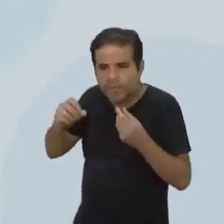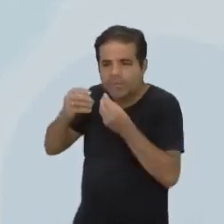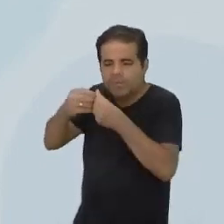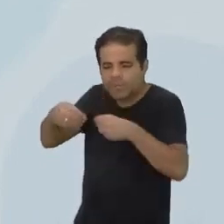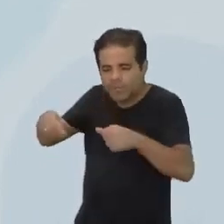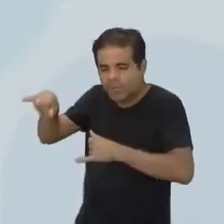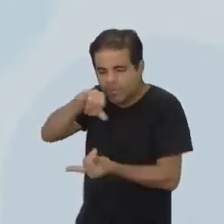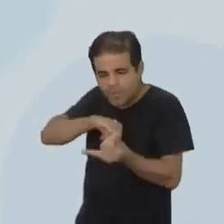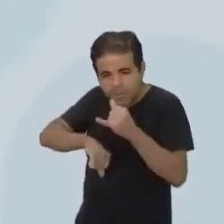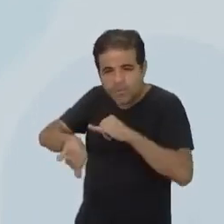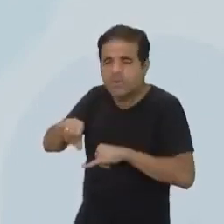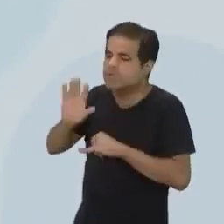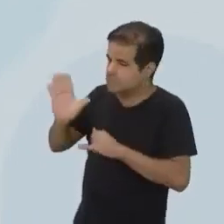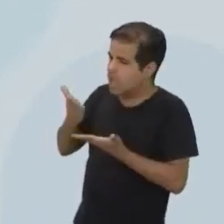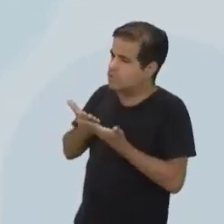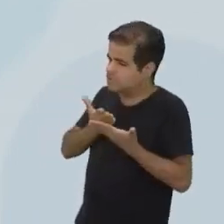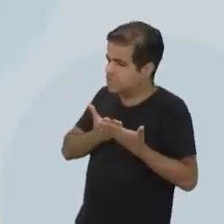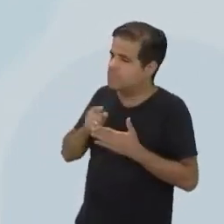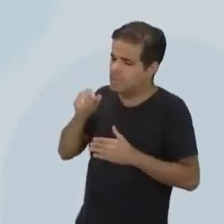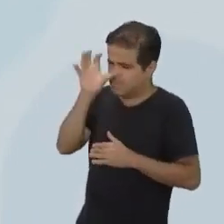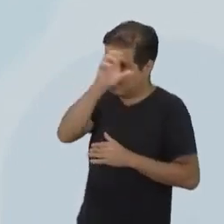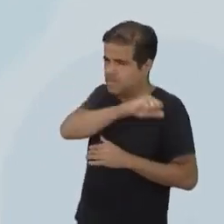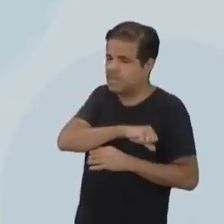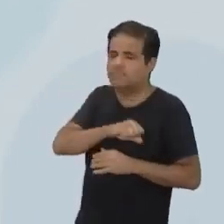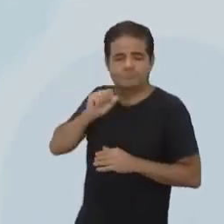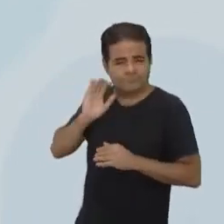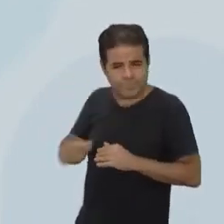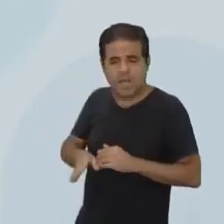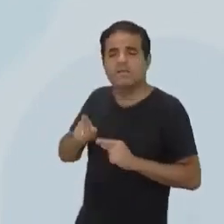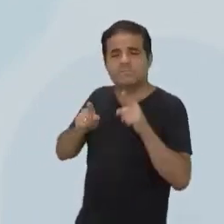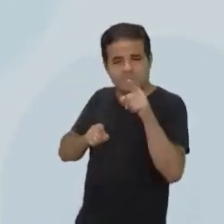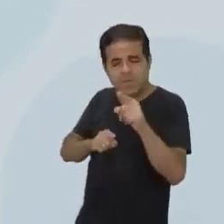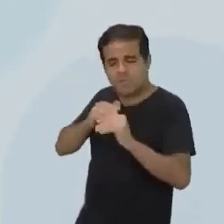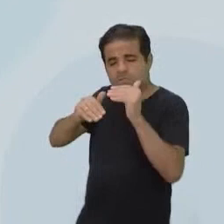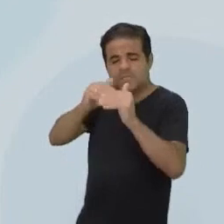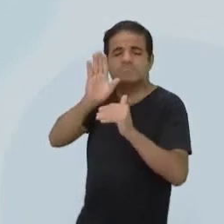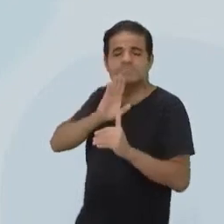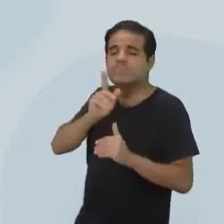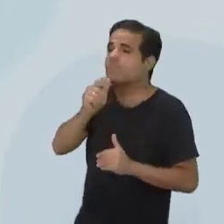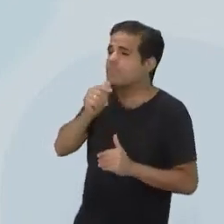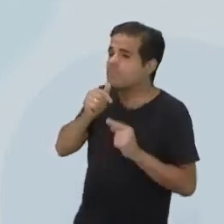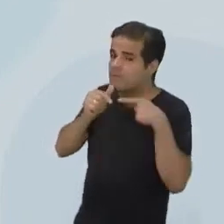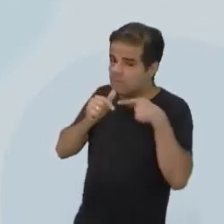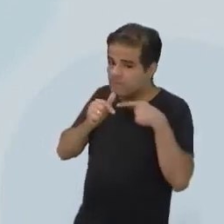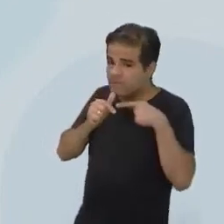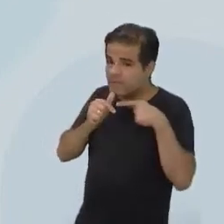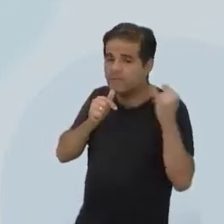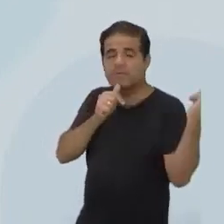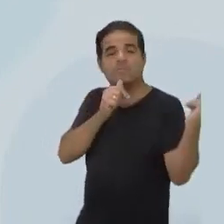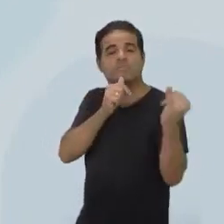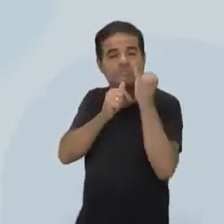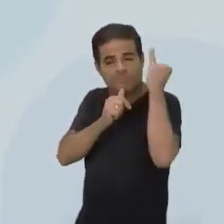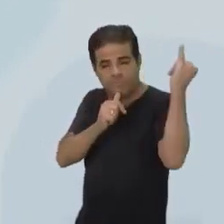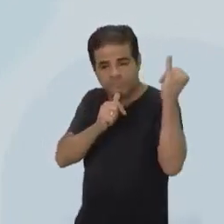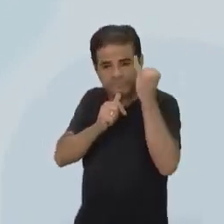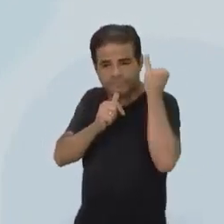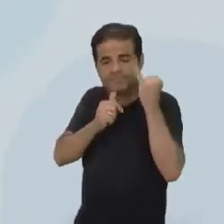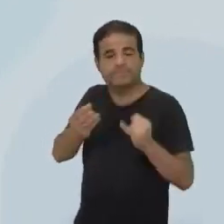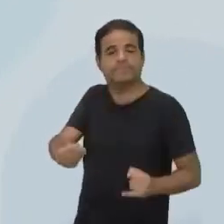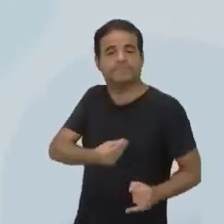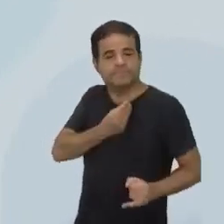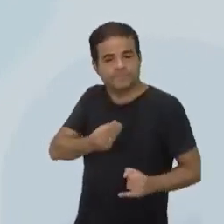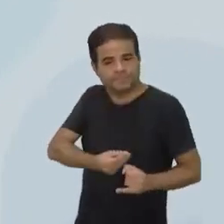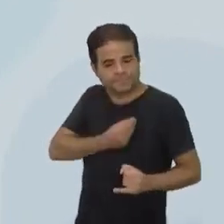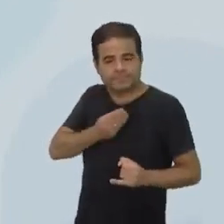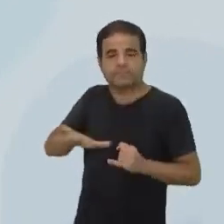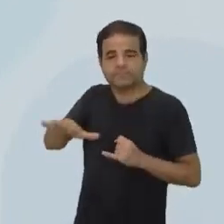intemperismo químico, já estudados por nós, né? Então, isso é bacana. Então, a água aí é super importante para a vida, né?